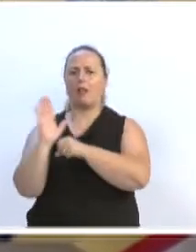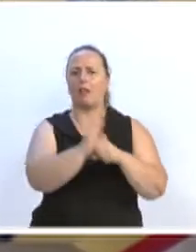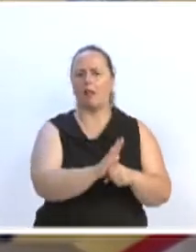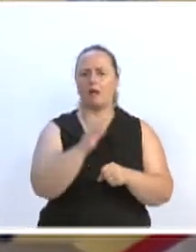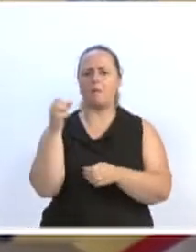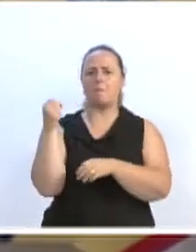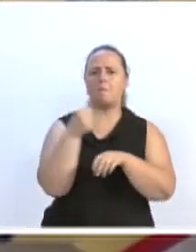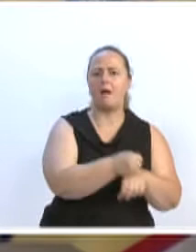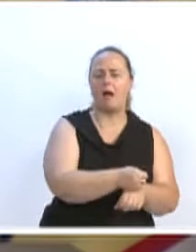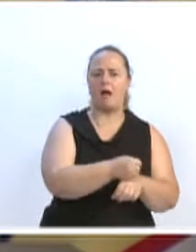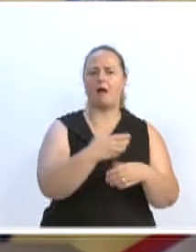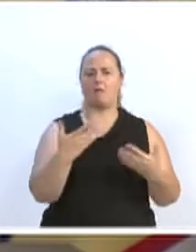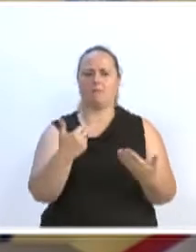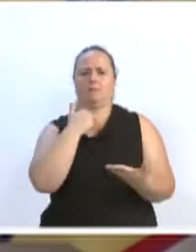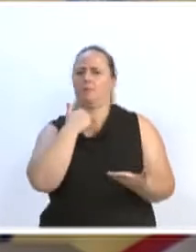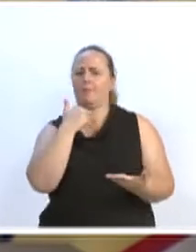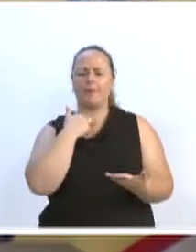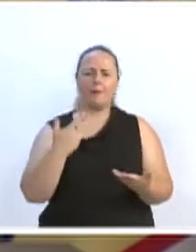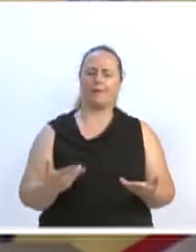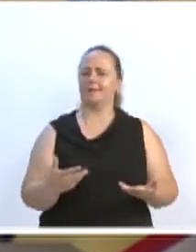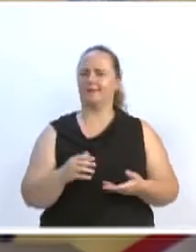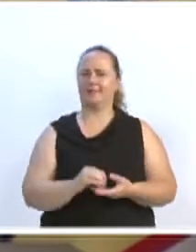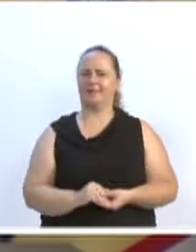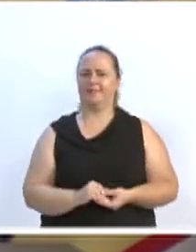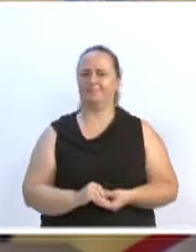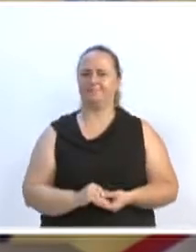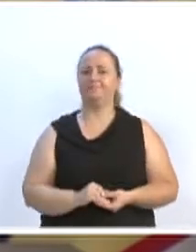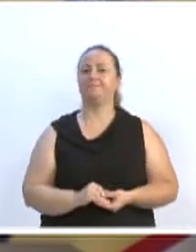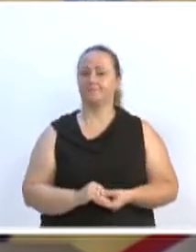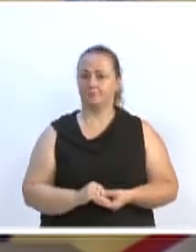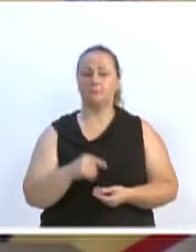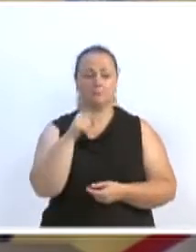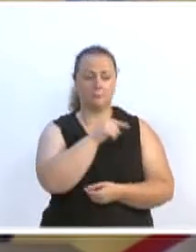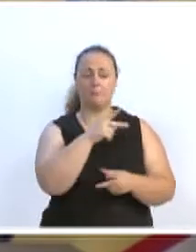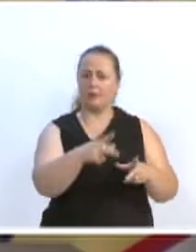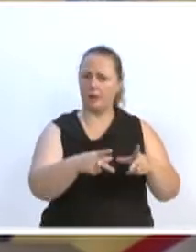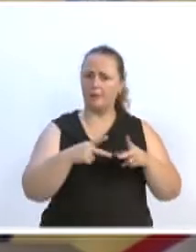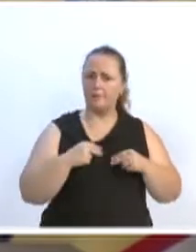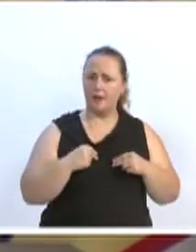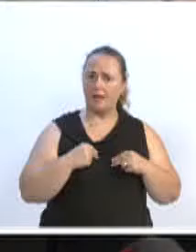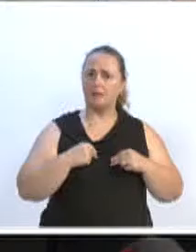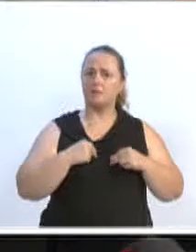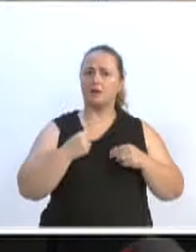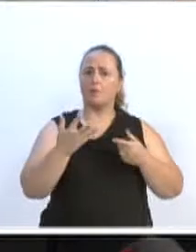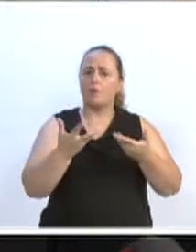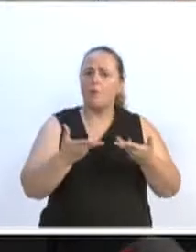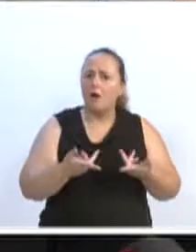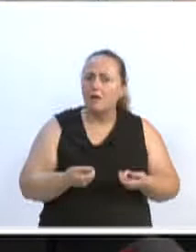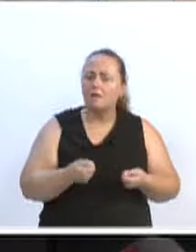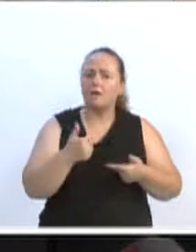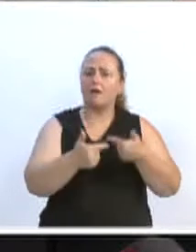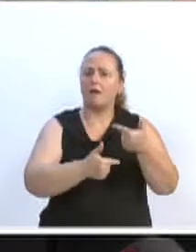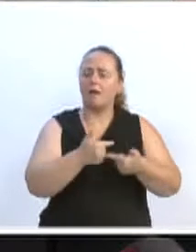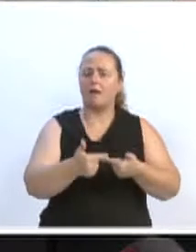reconhecimento eo atendimento que no mínimo de qualidade ou seja a parte